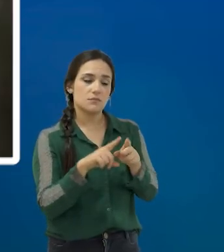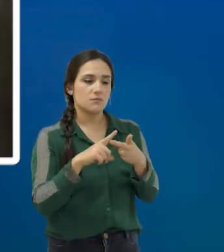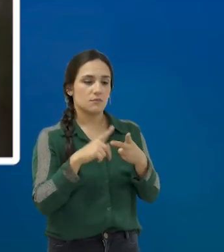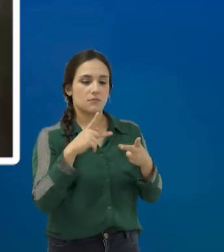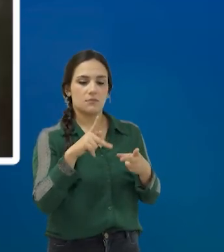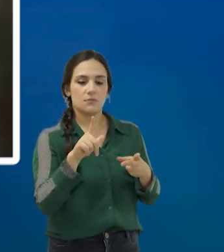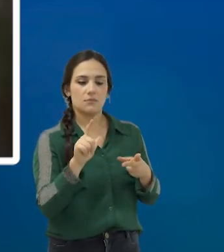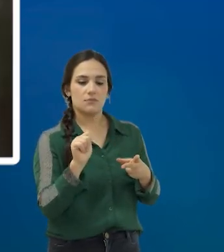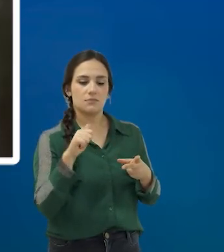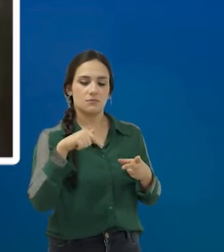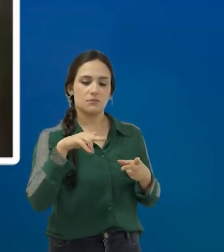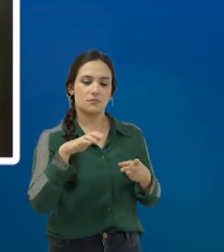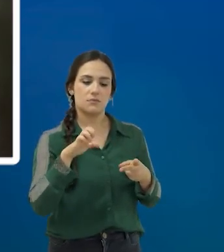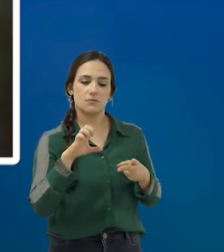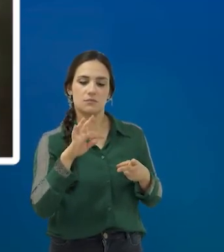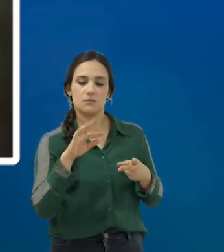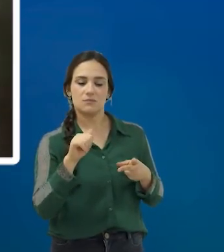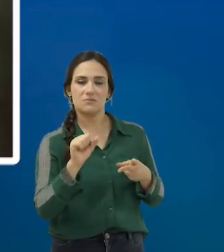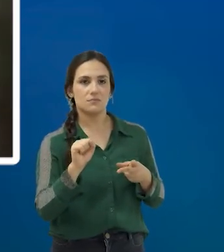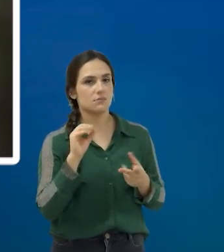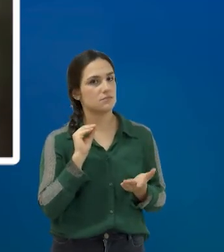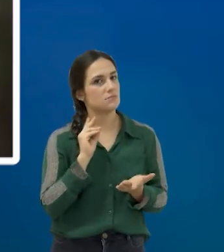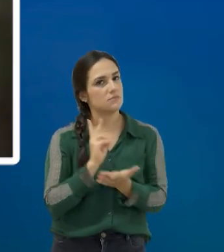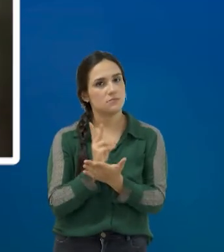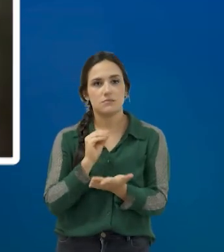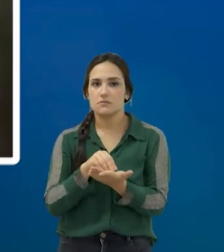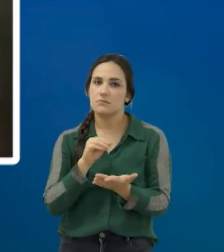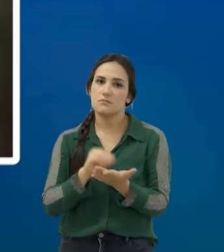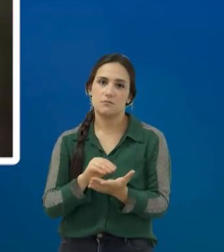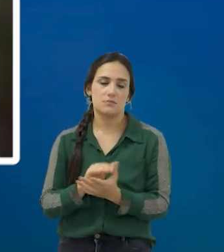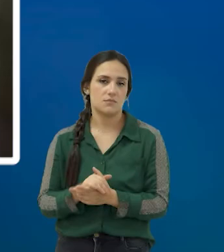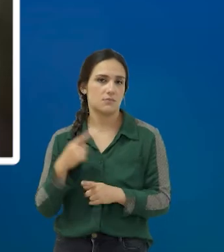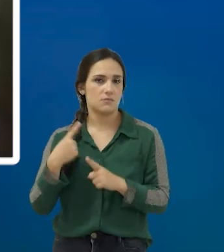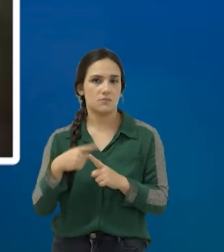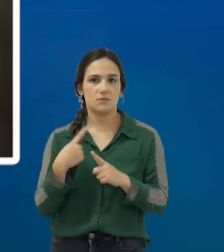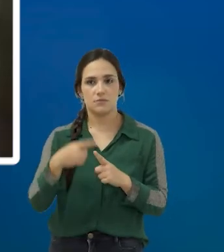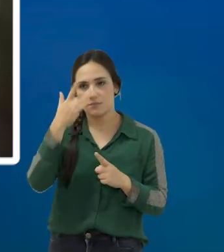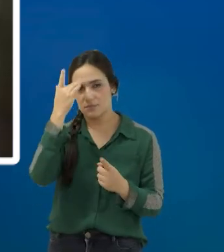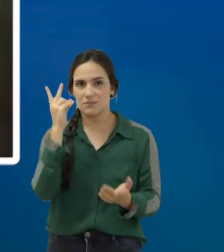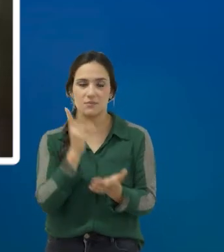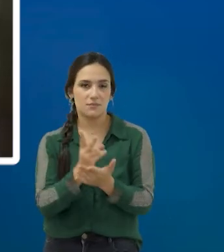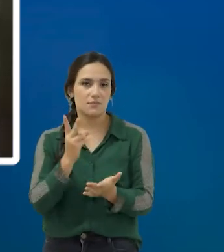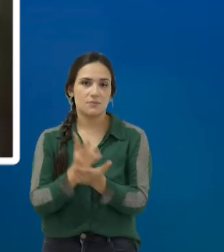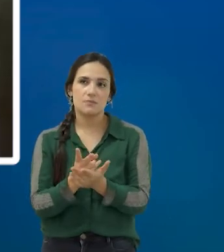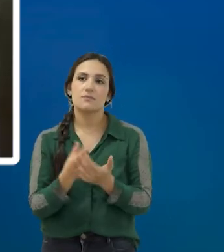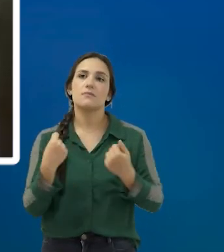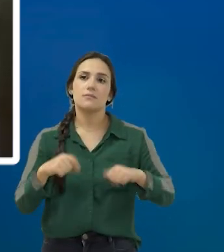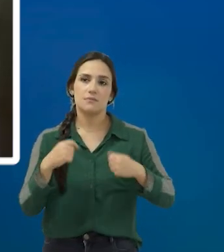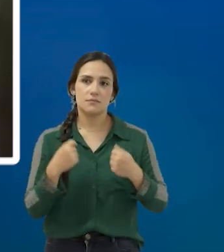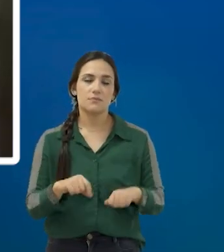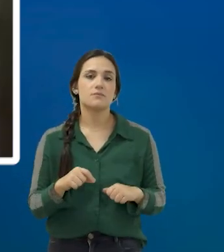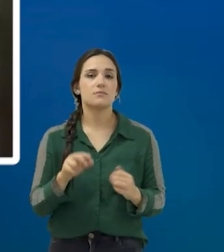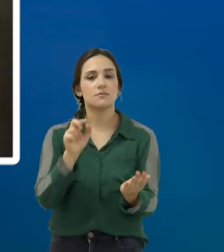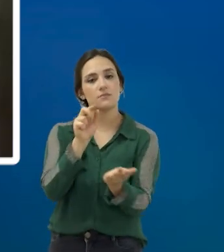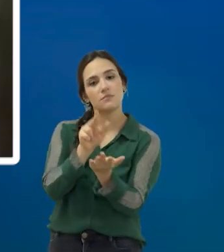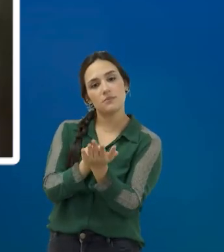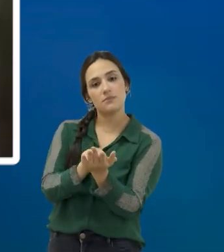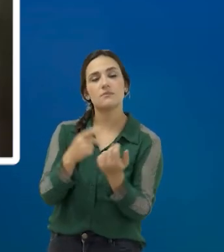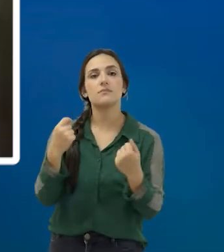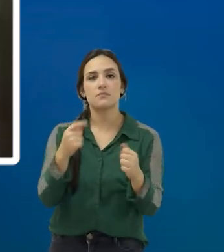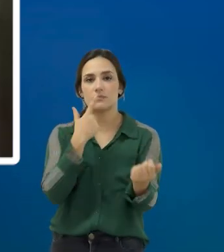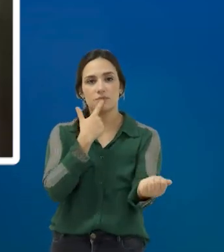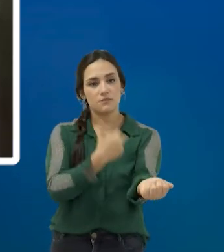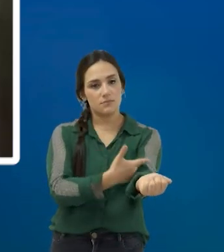plaqueta. Esse foi o grande empecilho durante o tratamento, porque o paciente oncológico, ele precisa quase que diariamente, quando ele